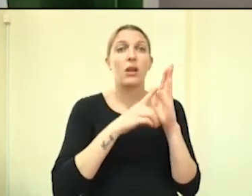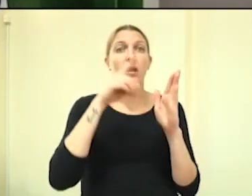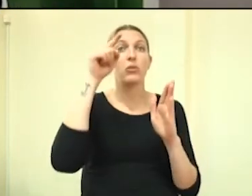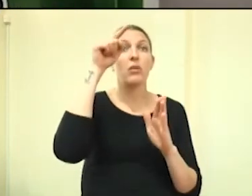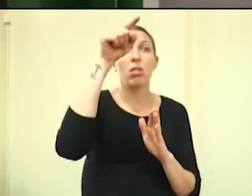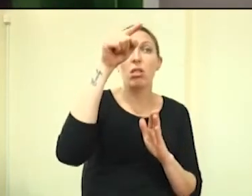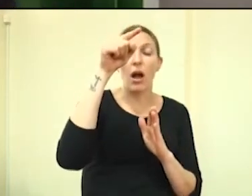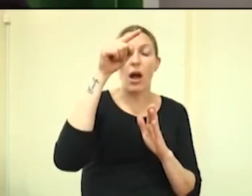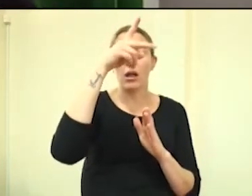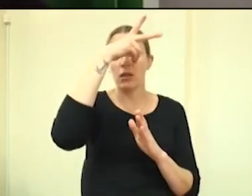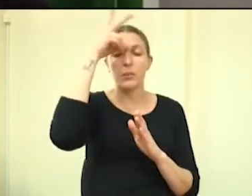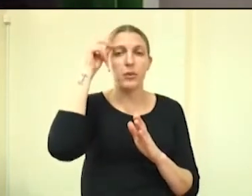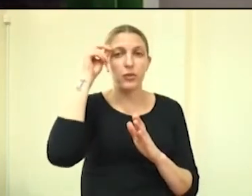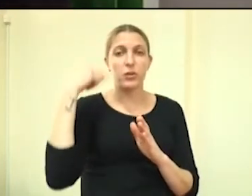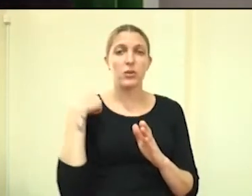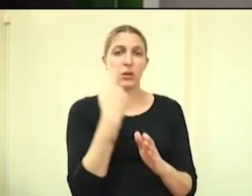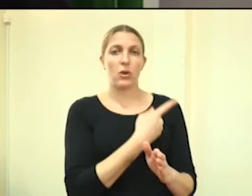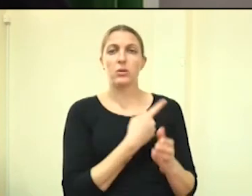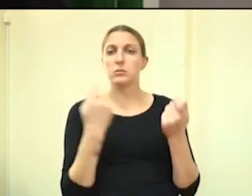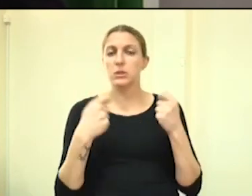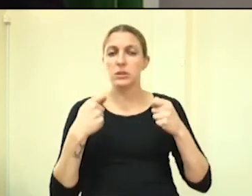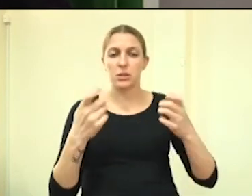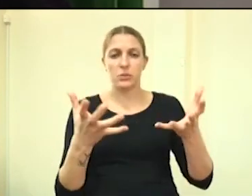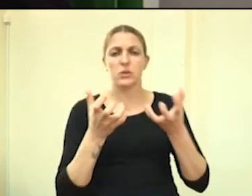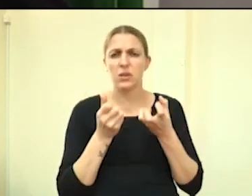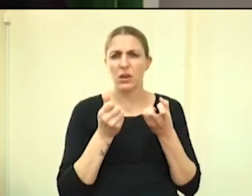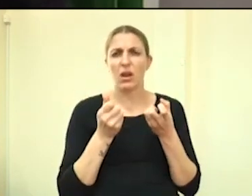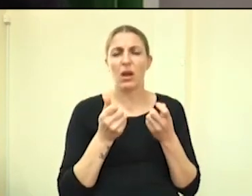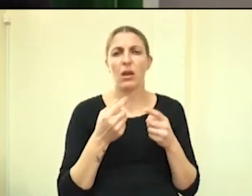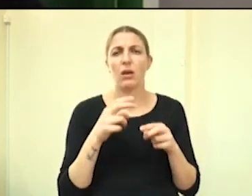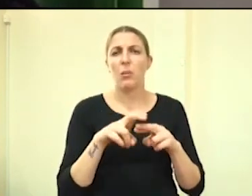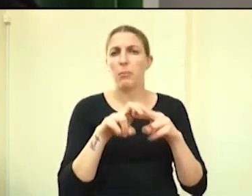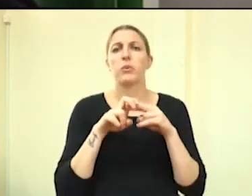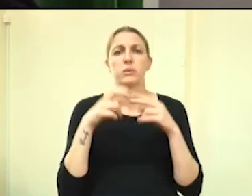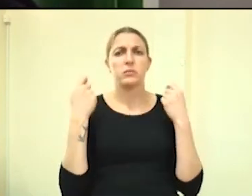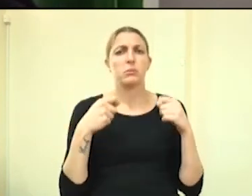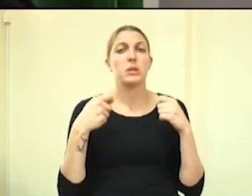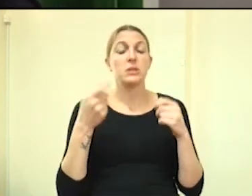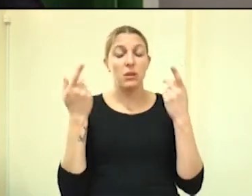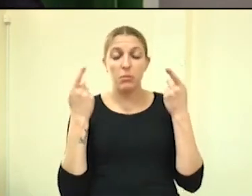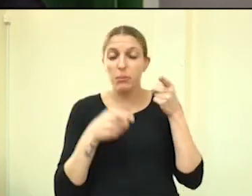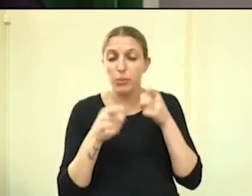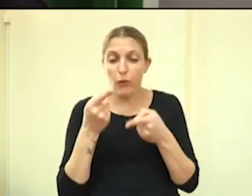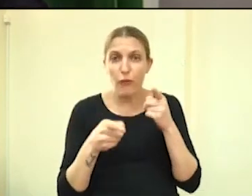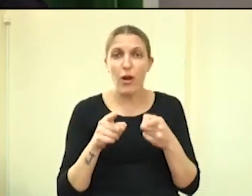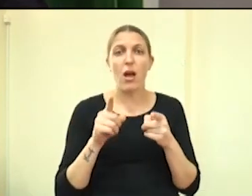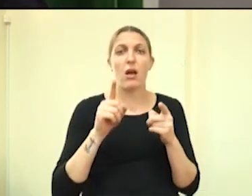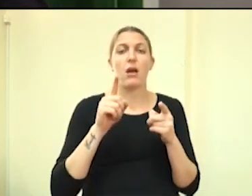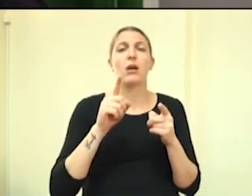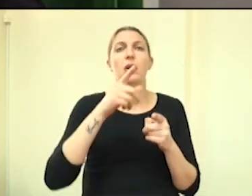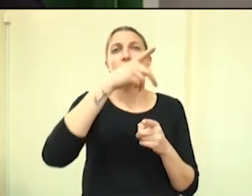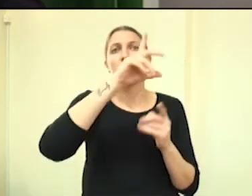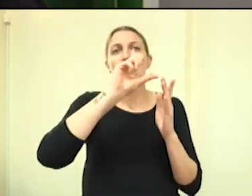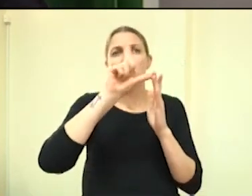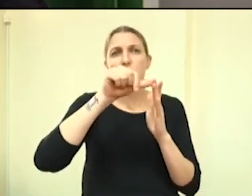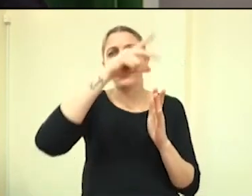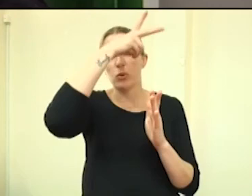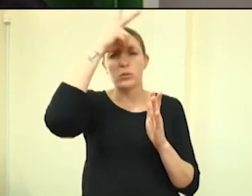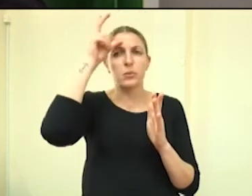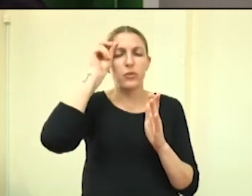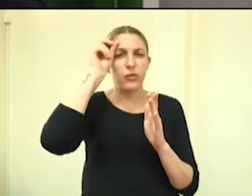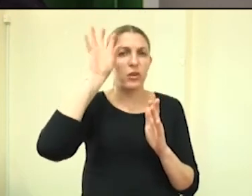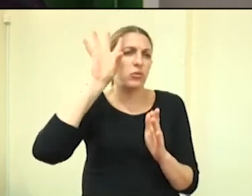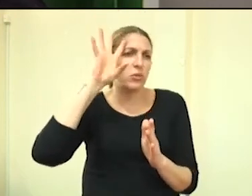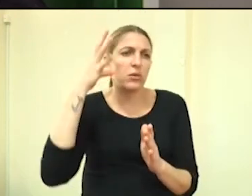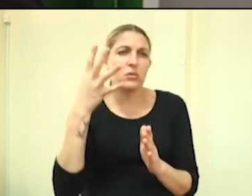abaixo. Então, a gente tem sim que fazer essa provocação e o prefeito depois que tome as devidas providências, porque a gente sabe que